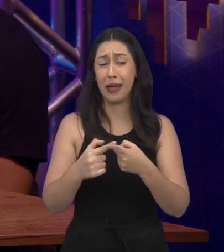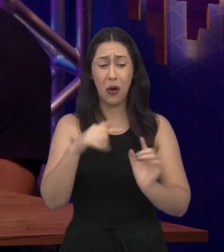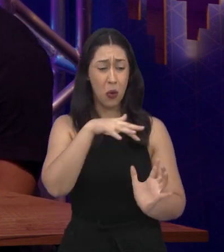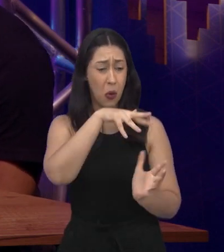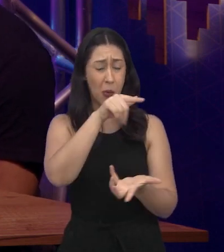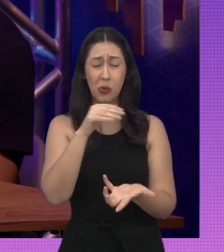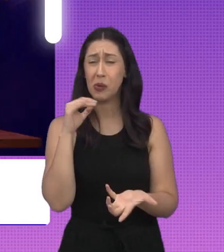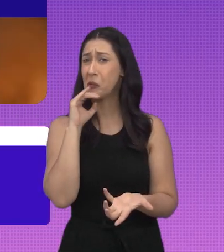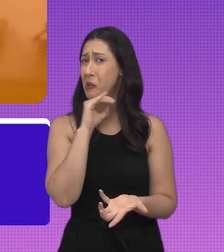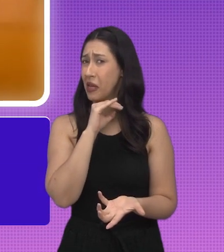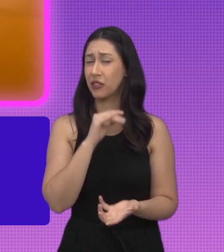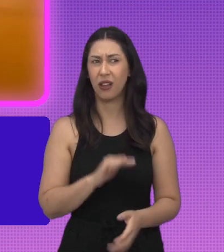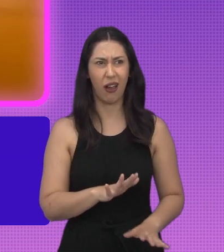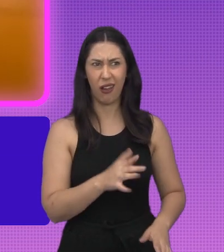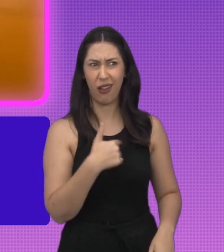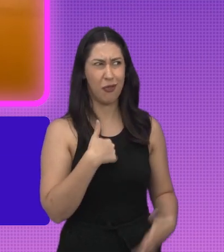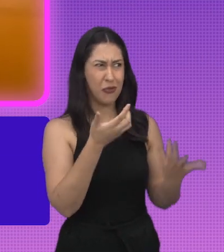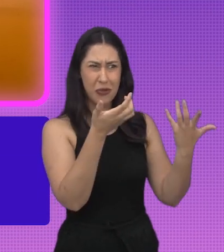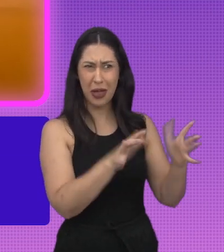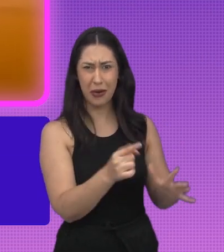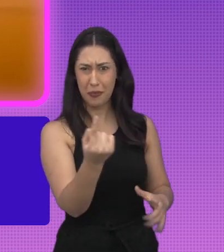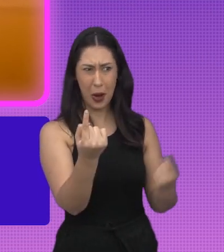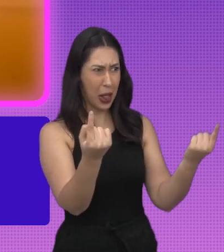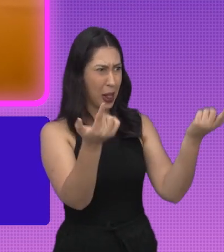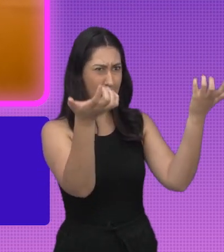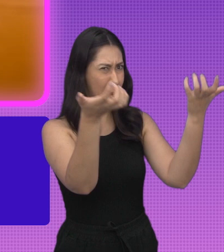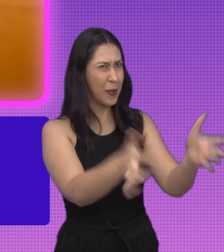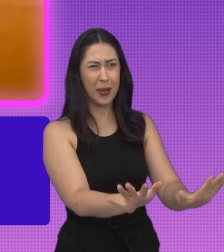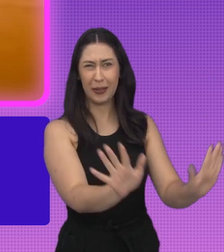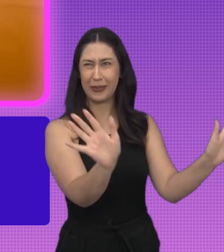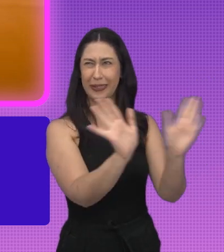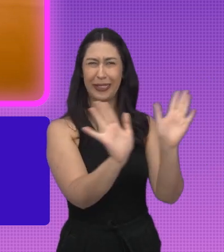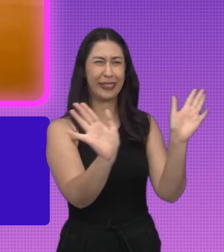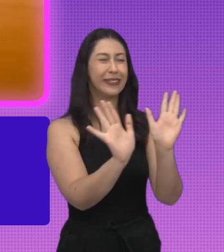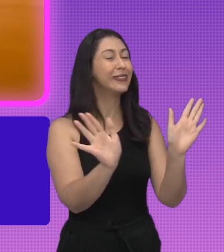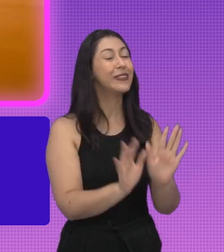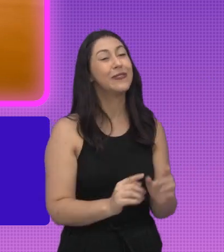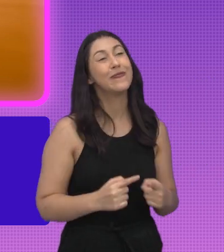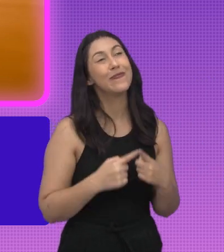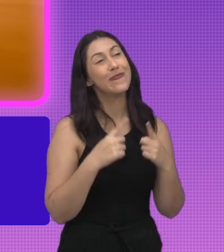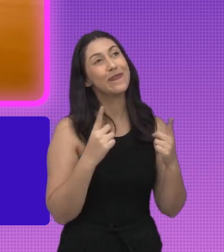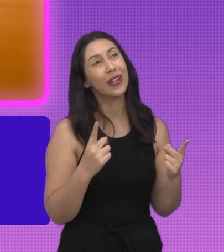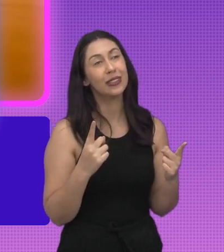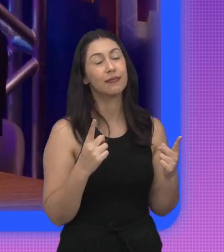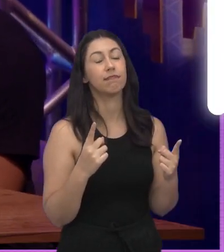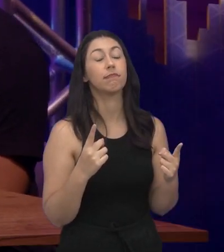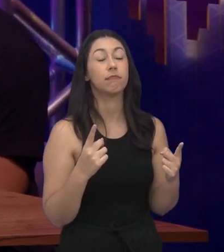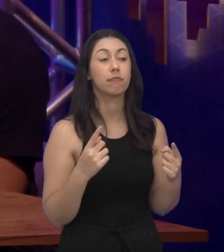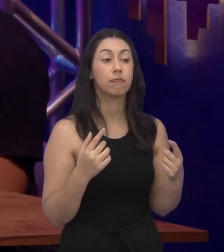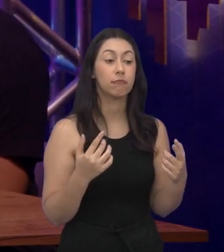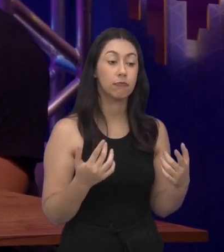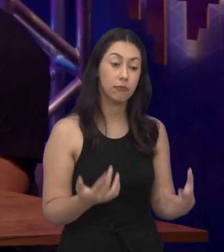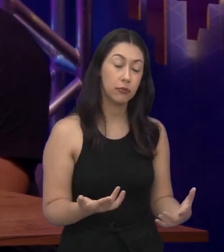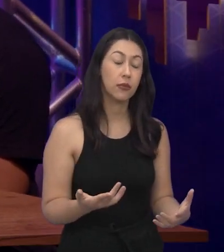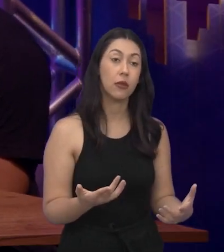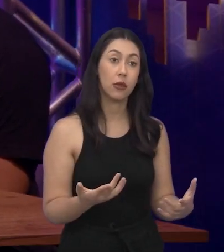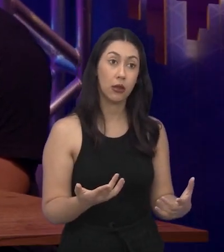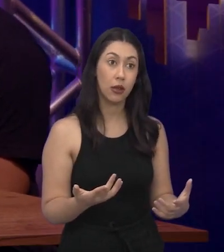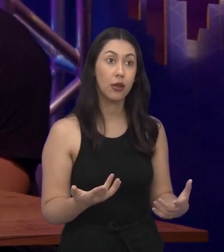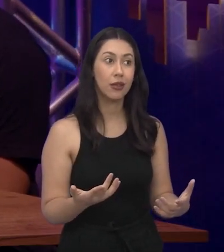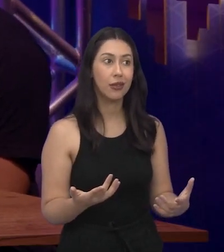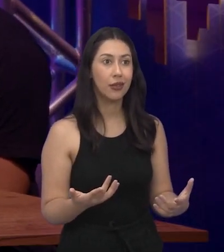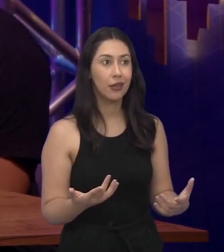tal. Eu acho que eu não prefiro nenhum. Eu espero que não tenha nenhum. Só que realmente essa questão